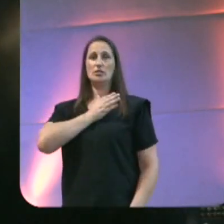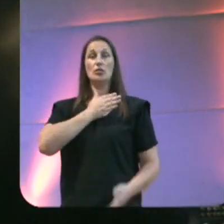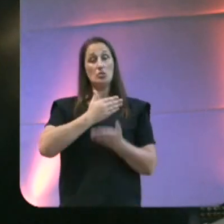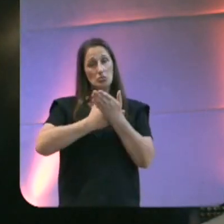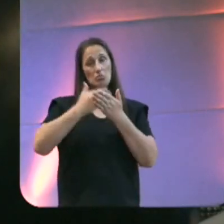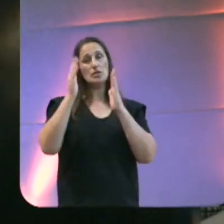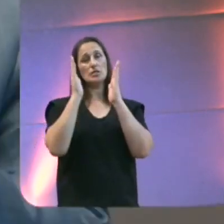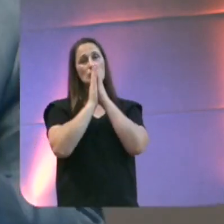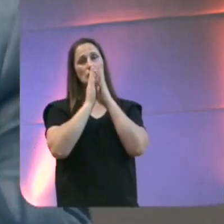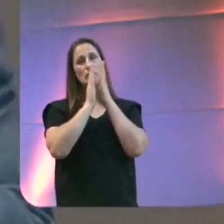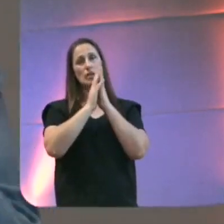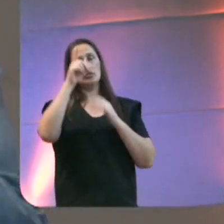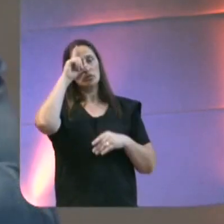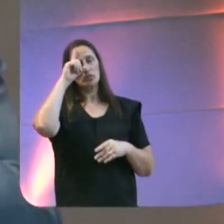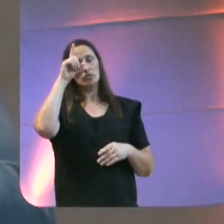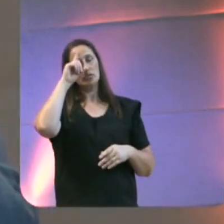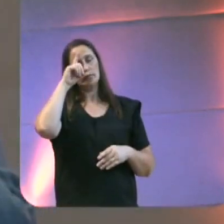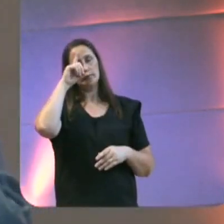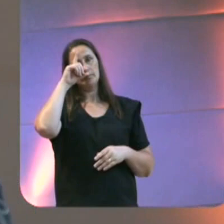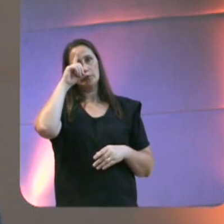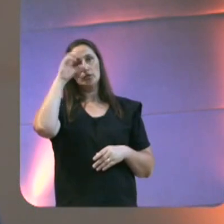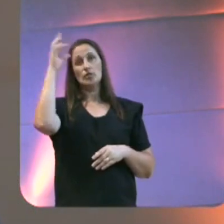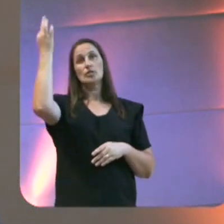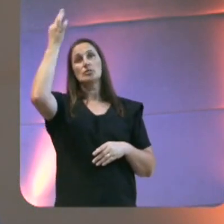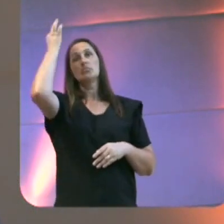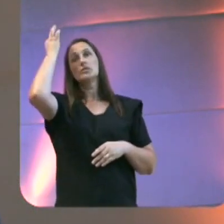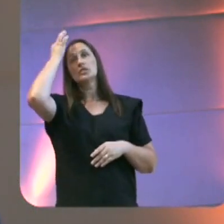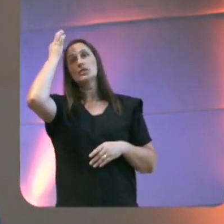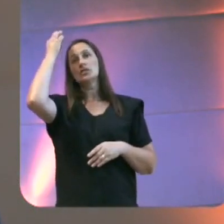dia, e o Espírito Santo começa a mostrar.